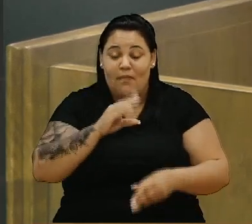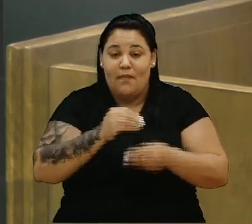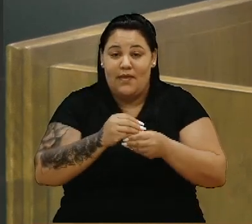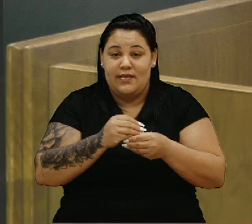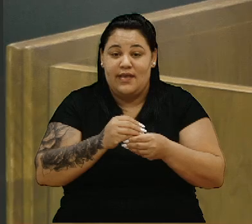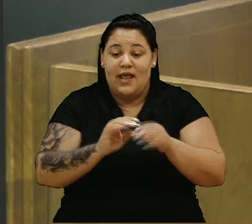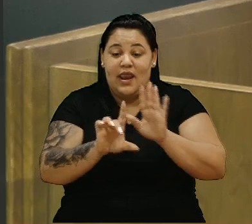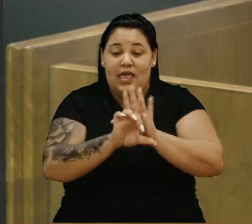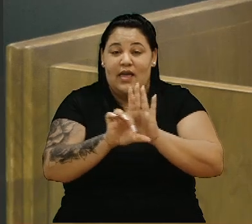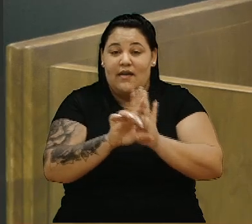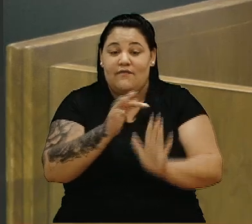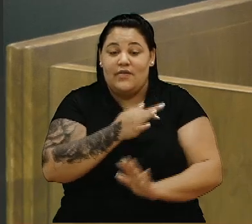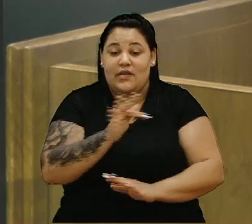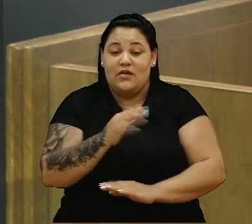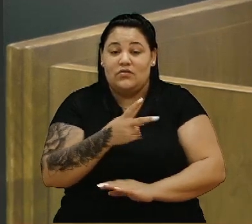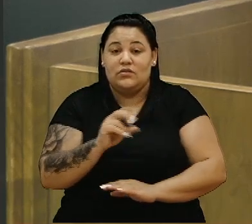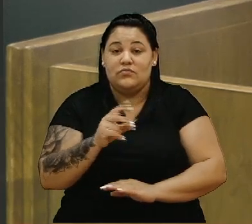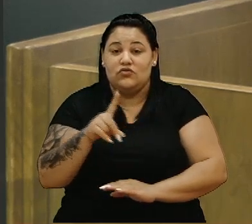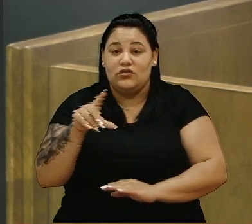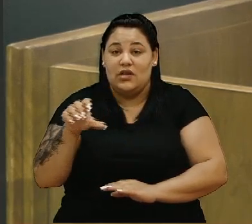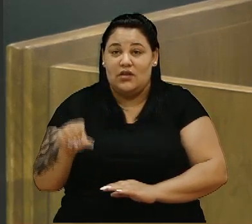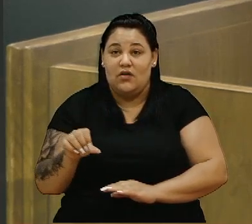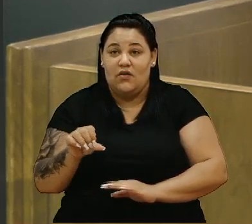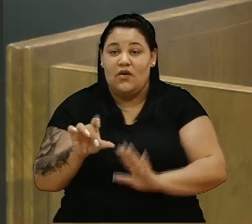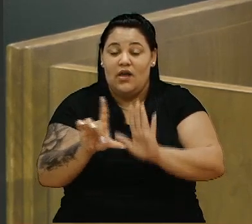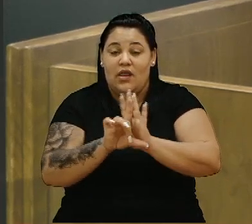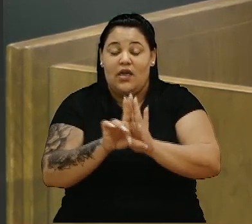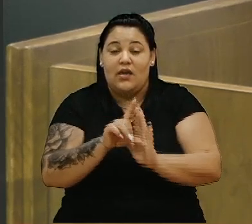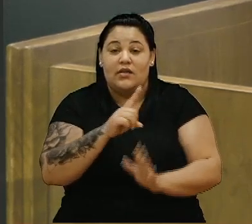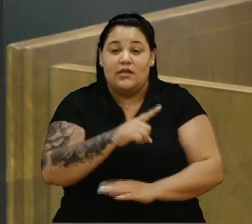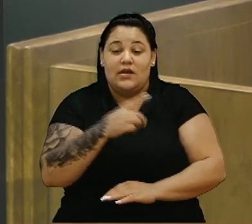de 2019, a lei